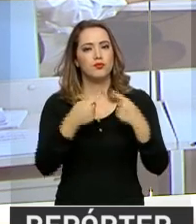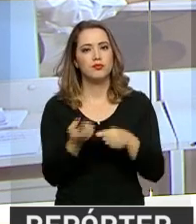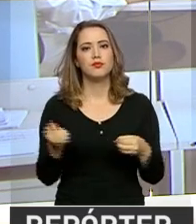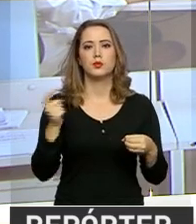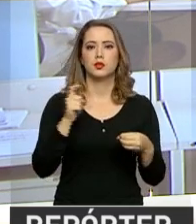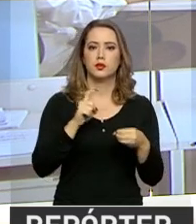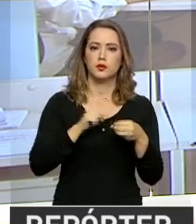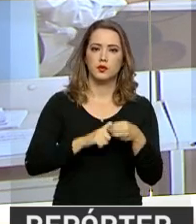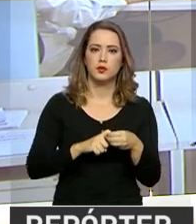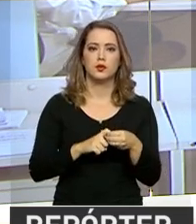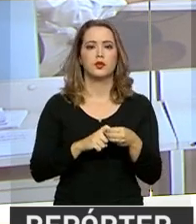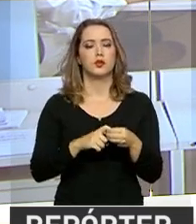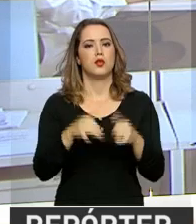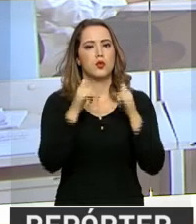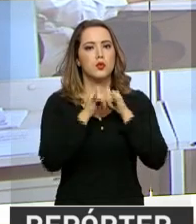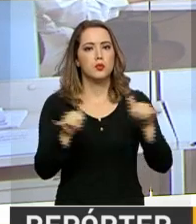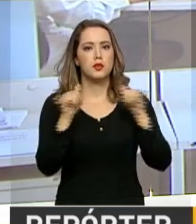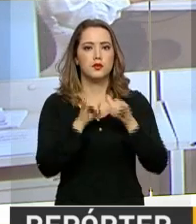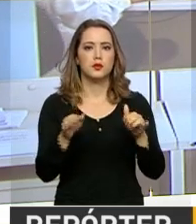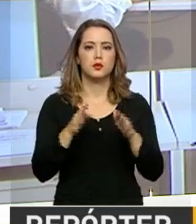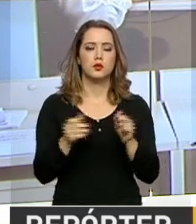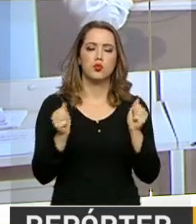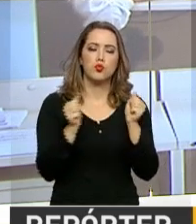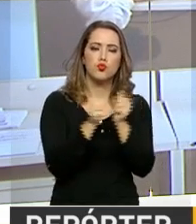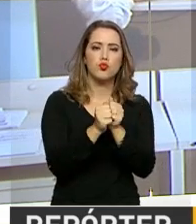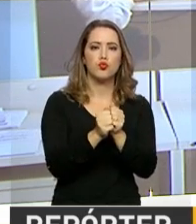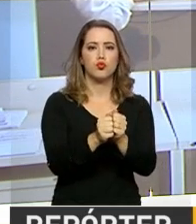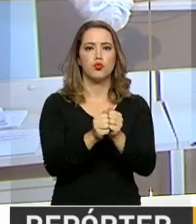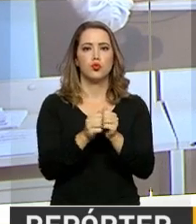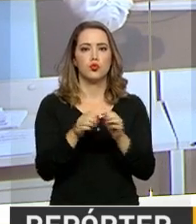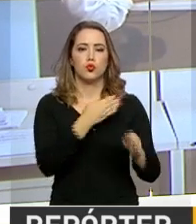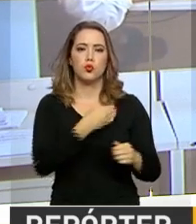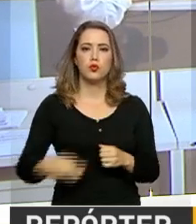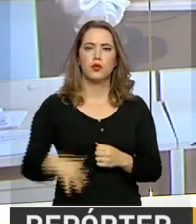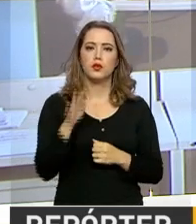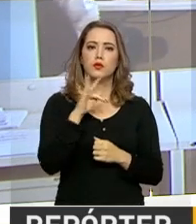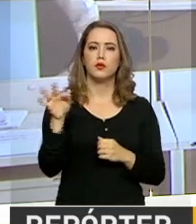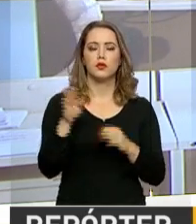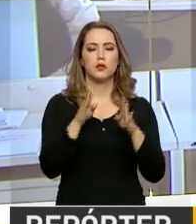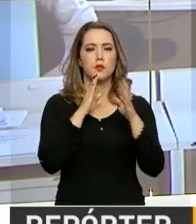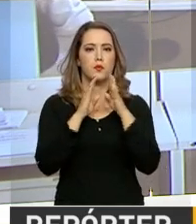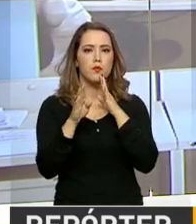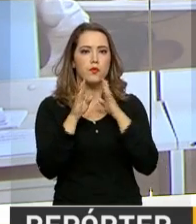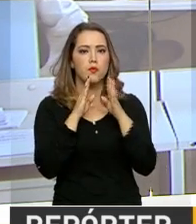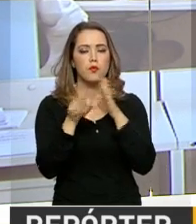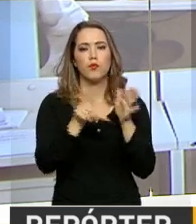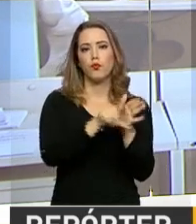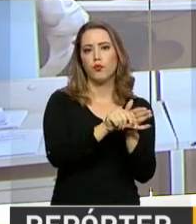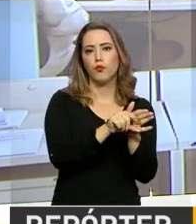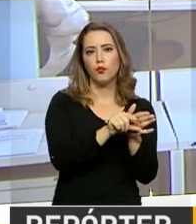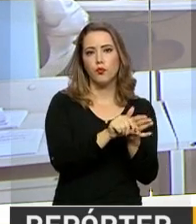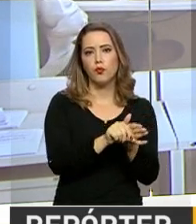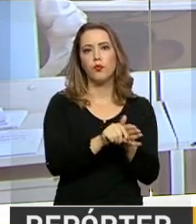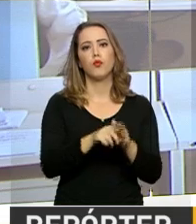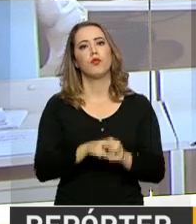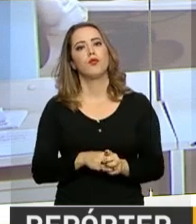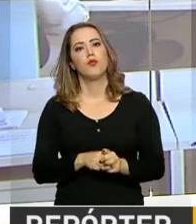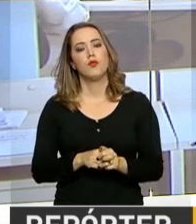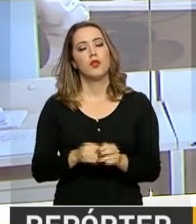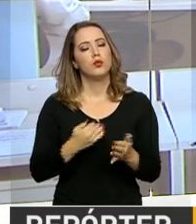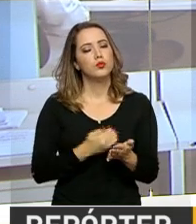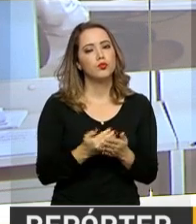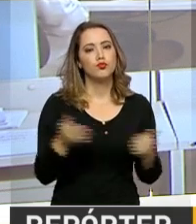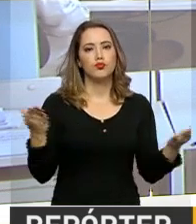momento com outras informações acompanhe as novidades do governo federal também nas nossas redes sociais no Twitter no Facebook